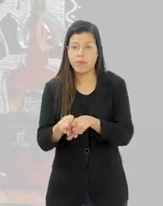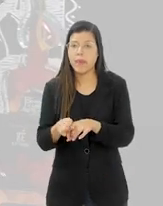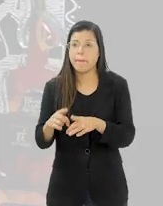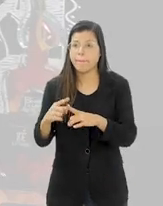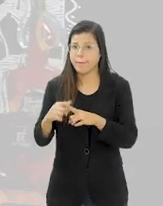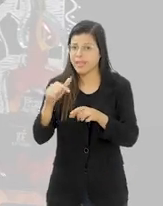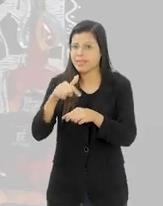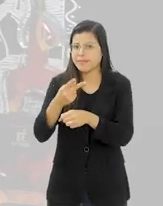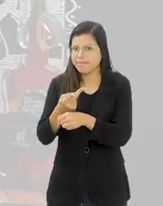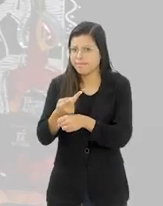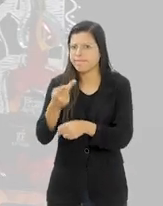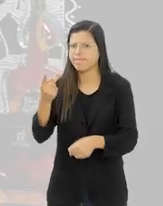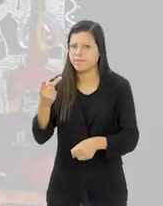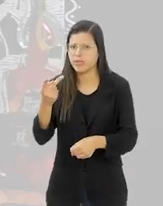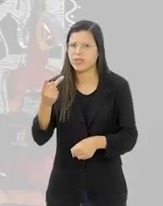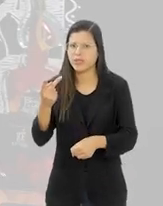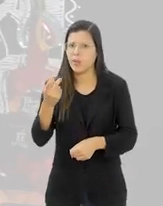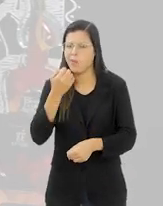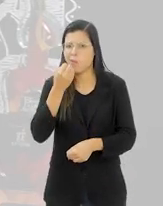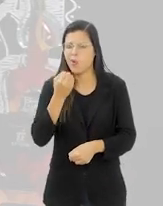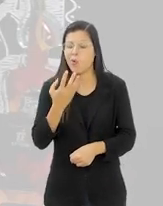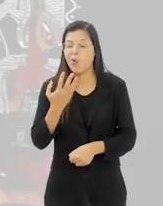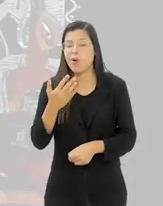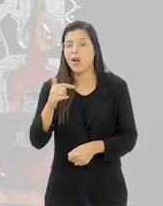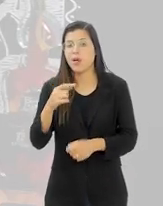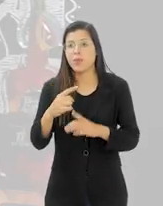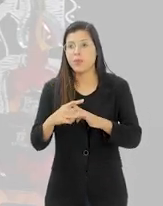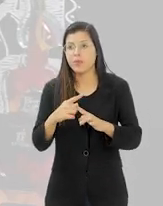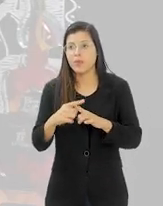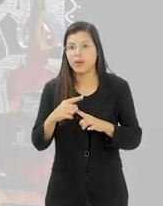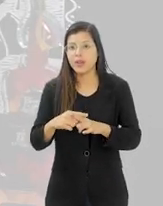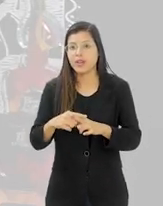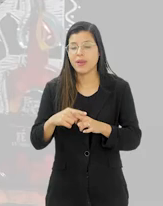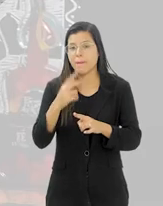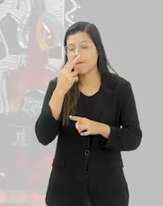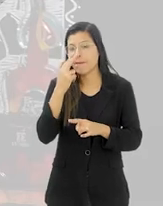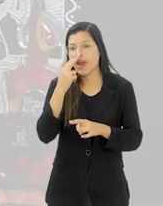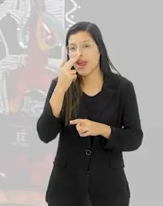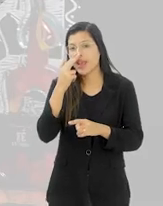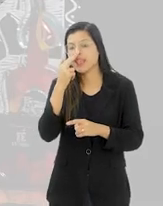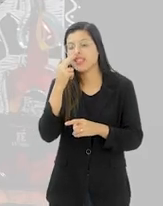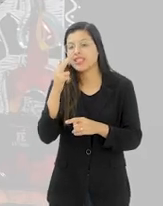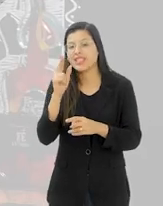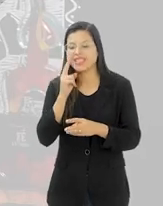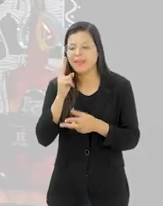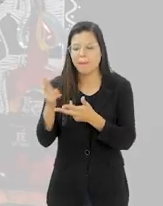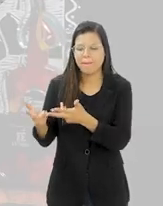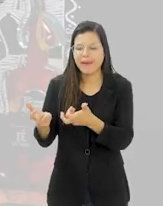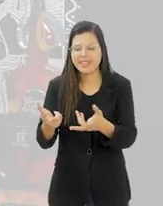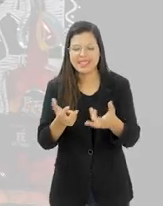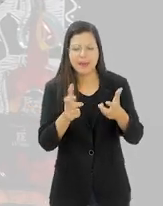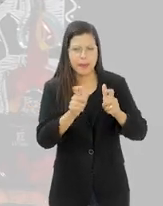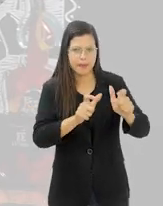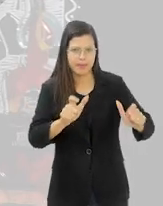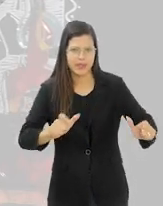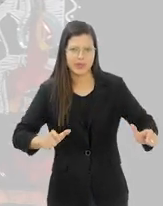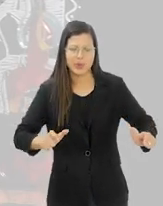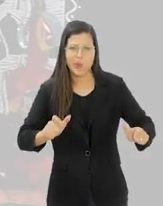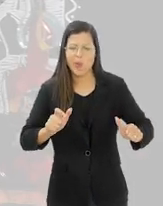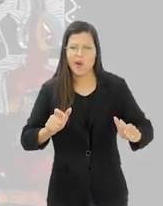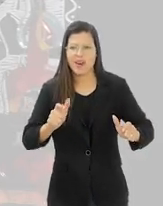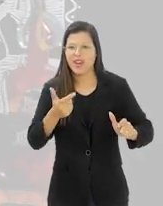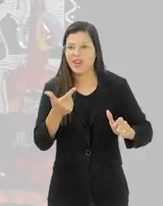uma premiação muito importante, porque ela justamente pega a classe que não é muito reconhecida e não é muito